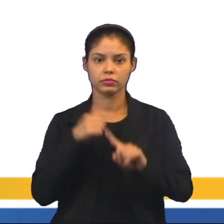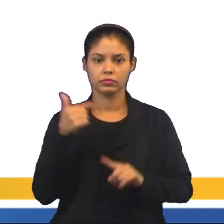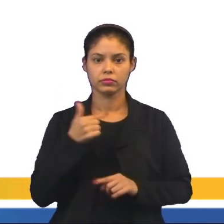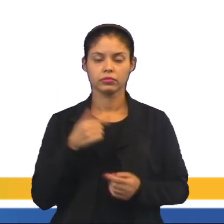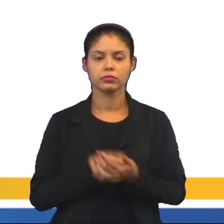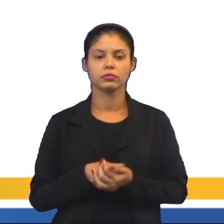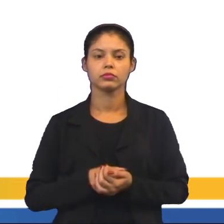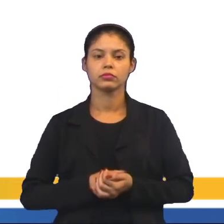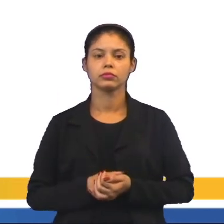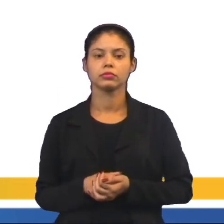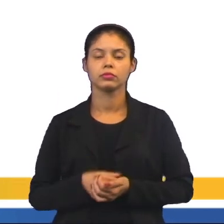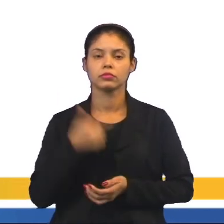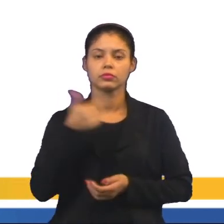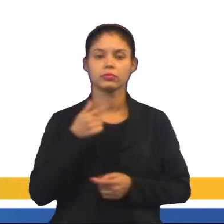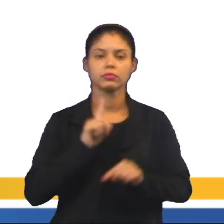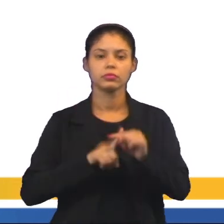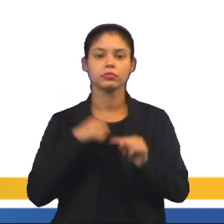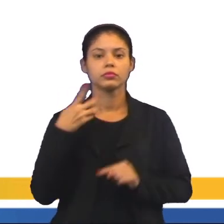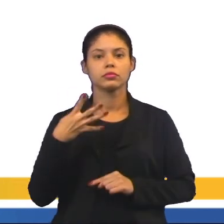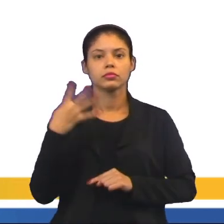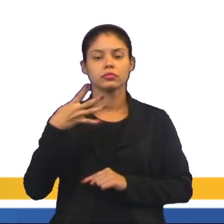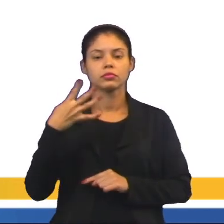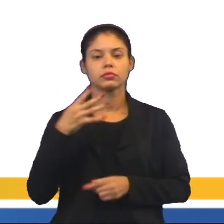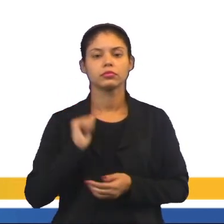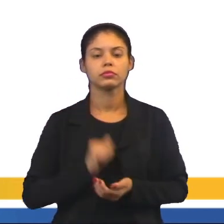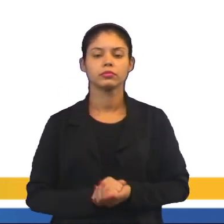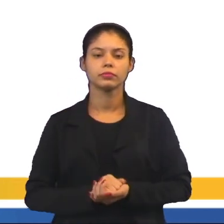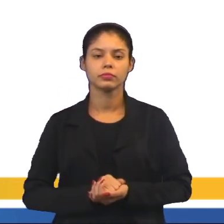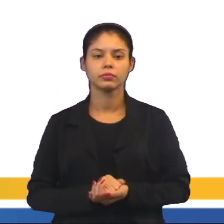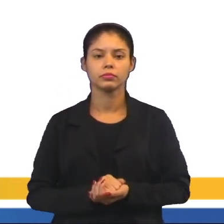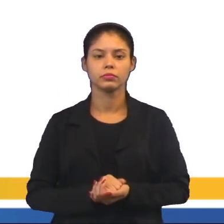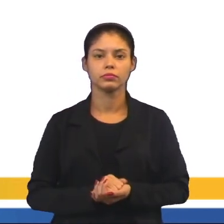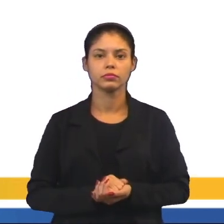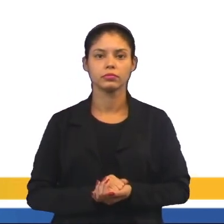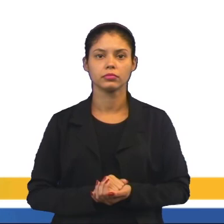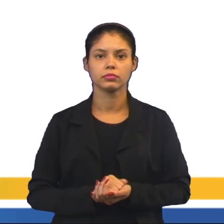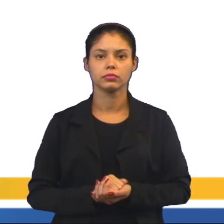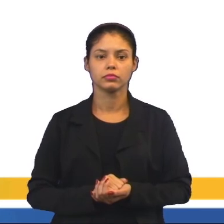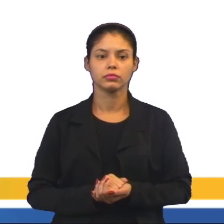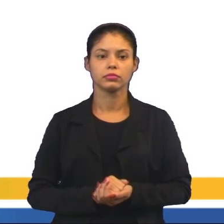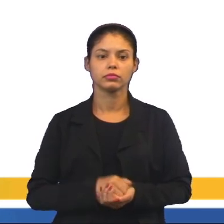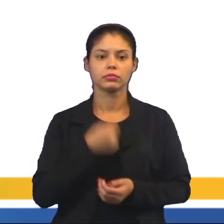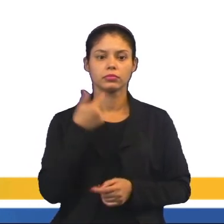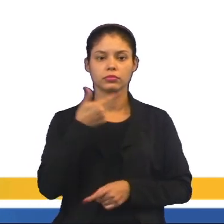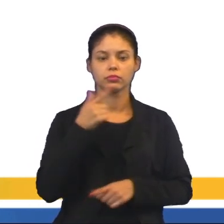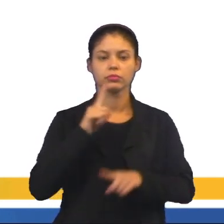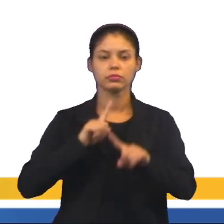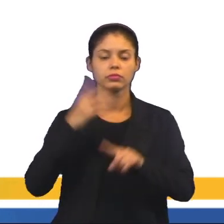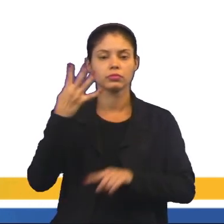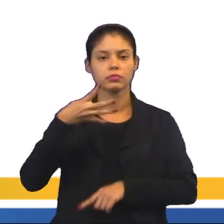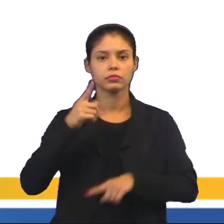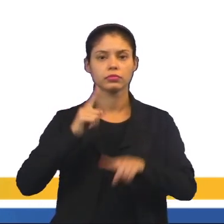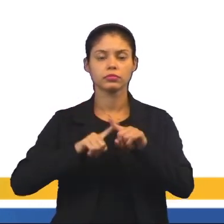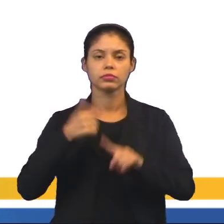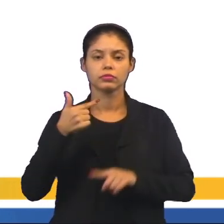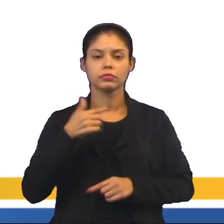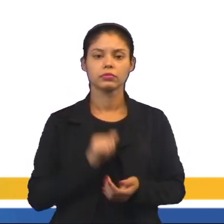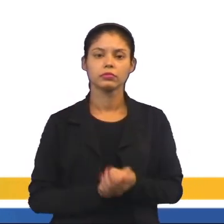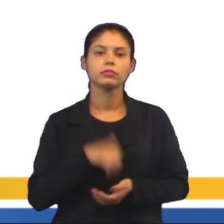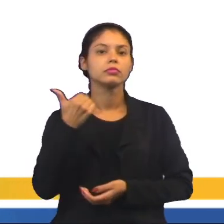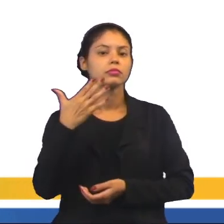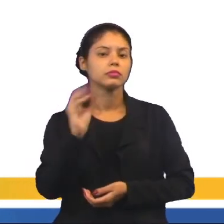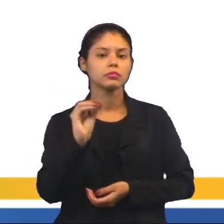na segunda linha, 2 mais 2, igual a 4. 4 vezes 2, 8 mais